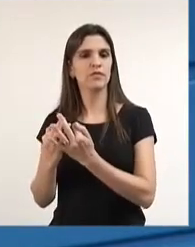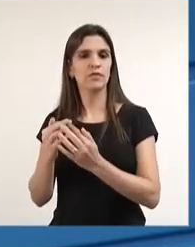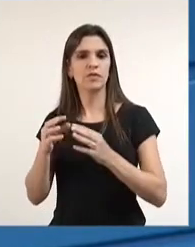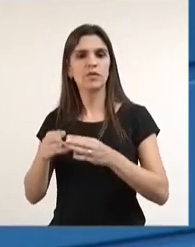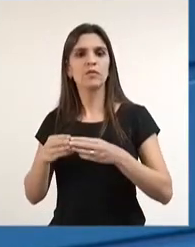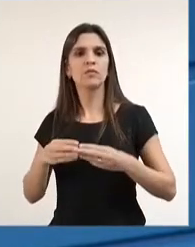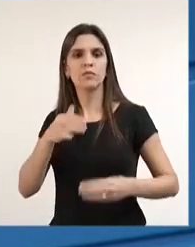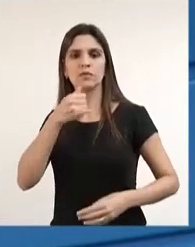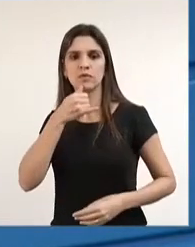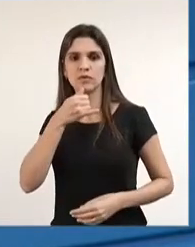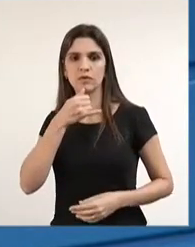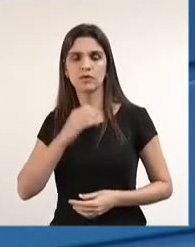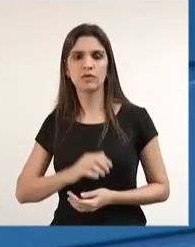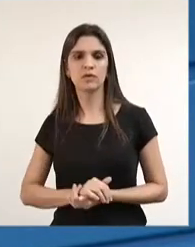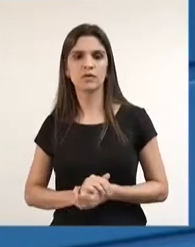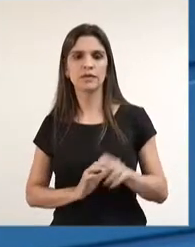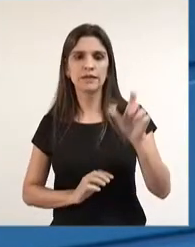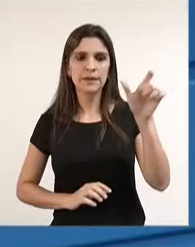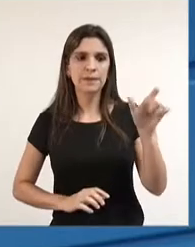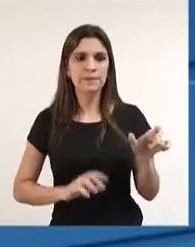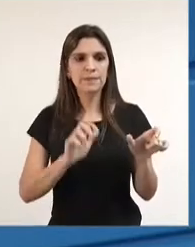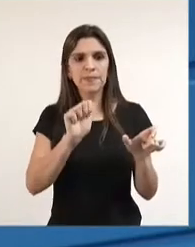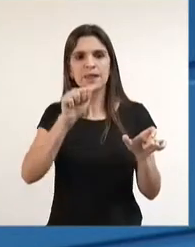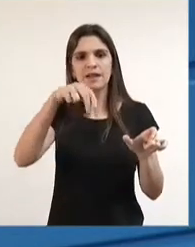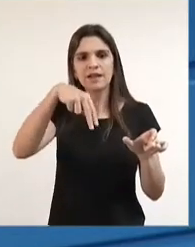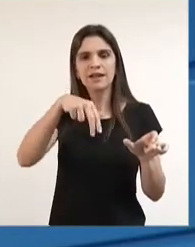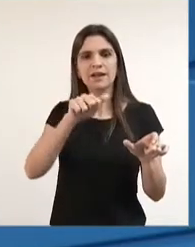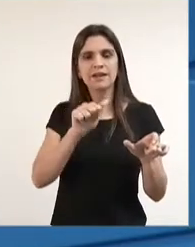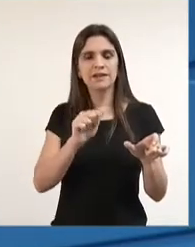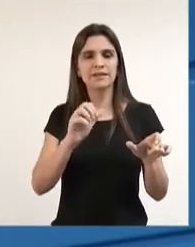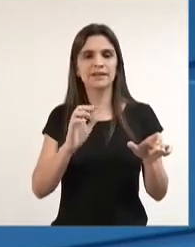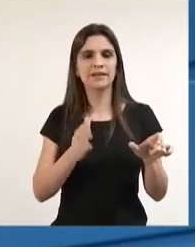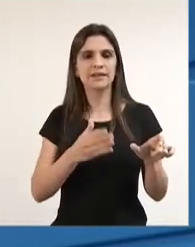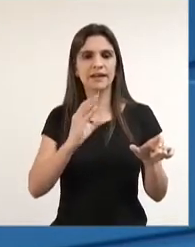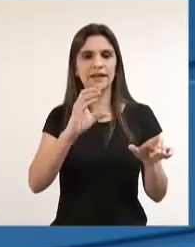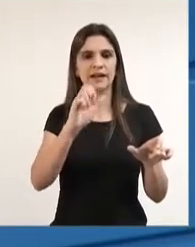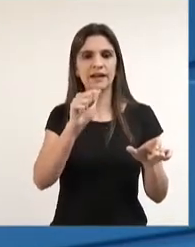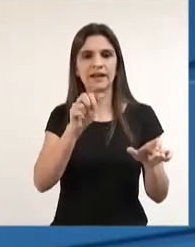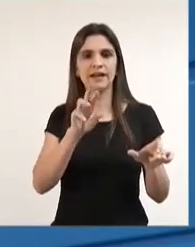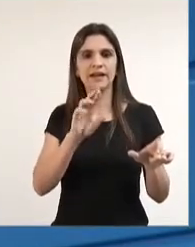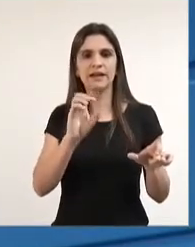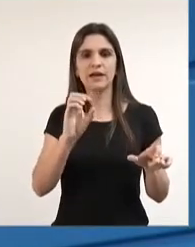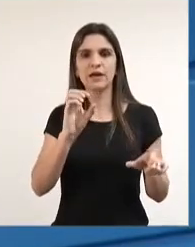amigos de Ana Carolina Shiba da Gama.